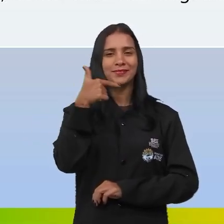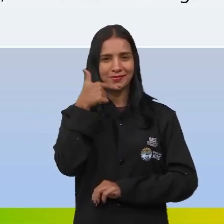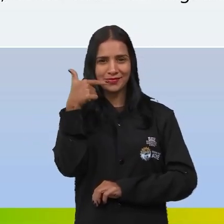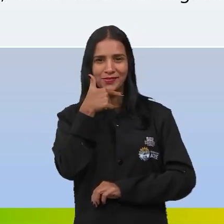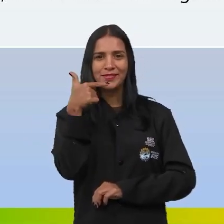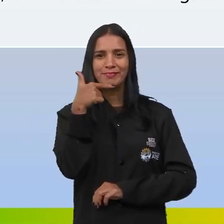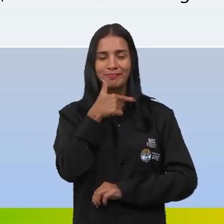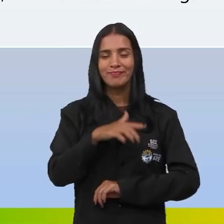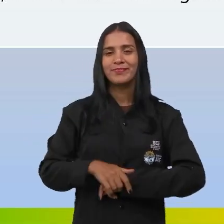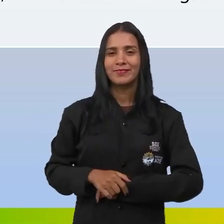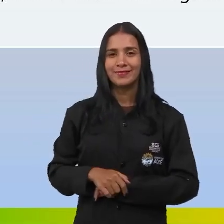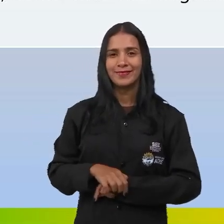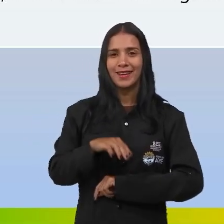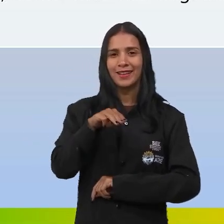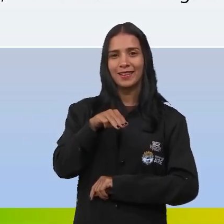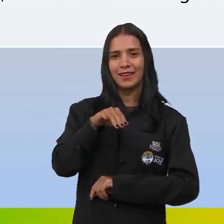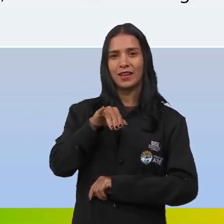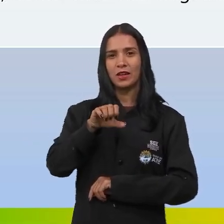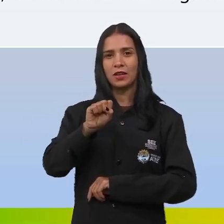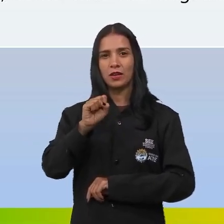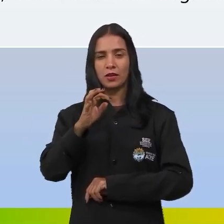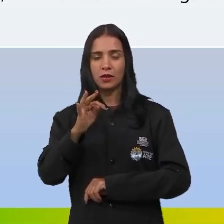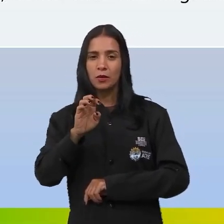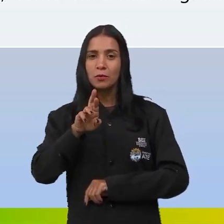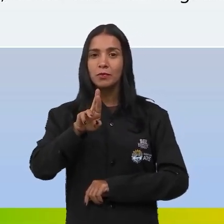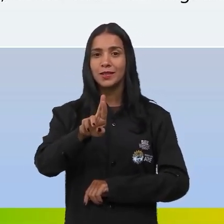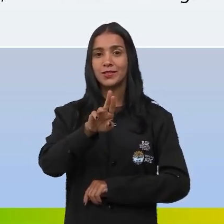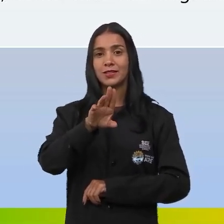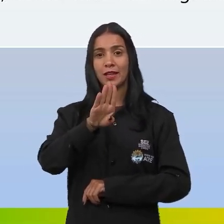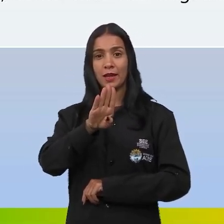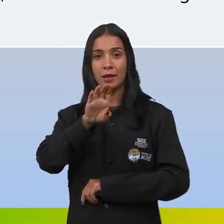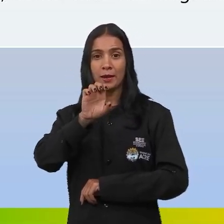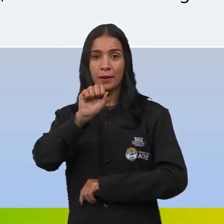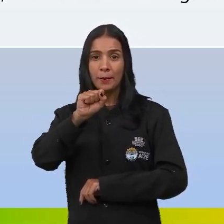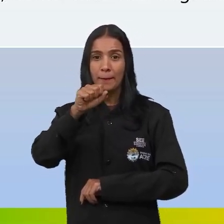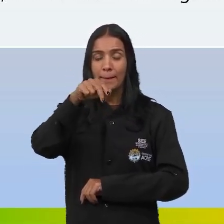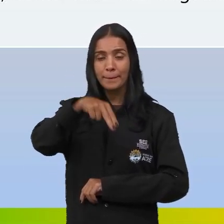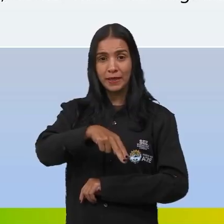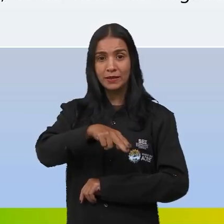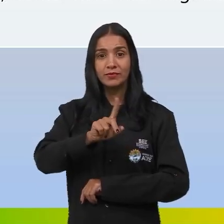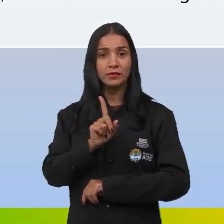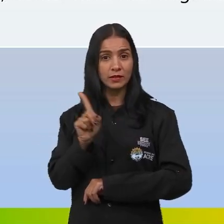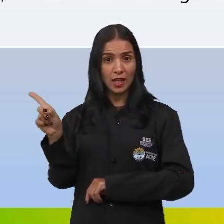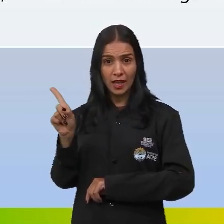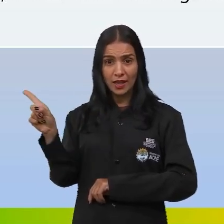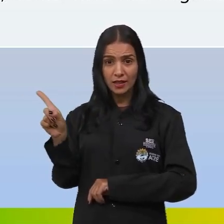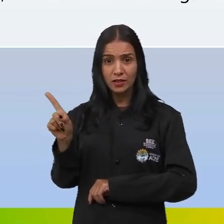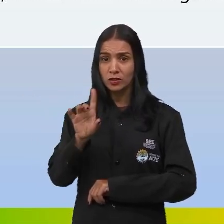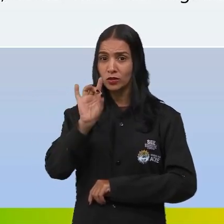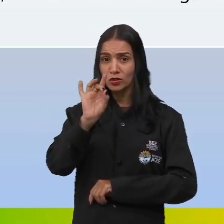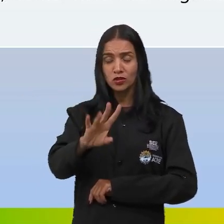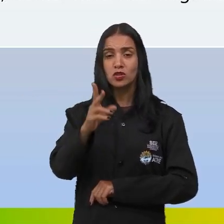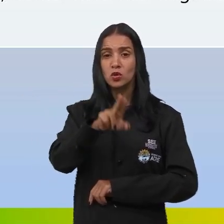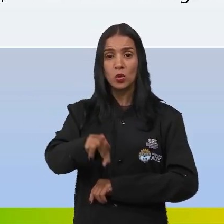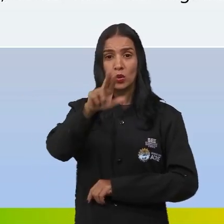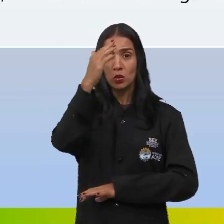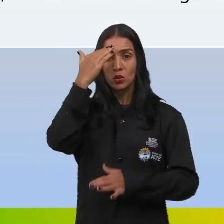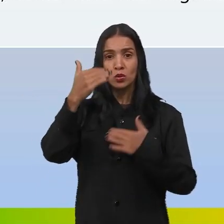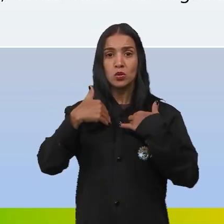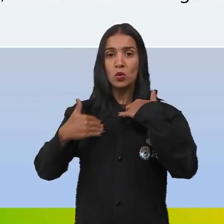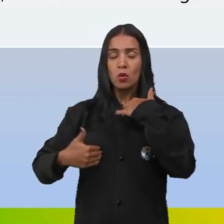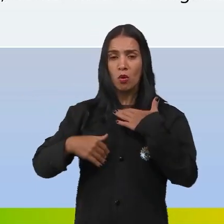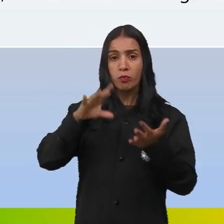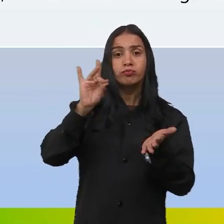Ele é o Mr. Bean e ele usa, de fato, o seu corpo como